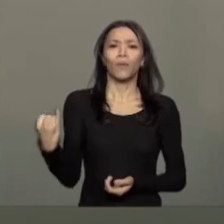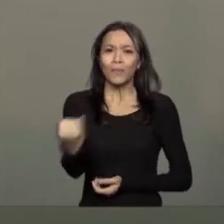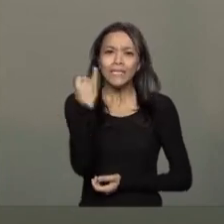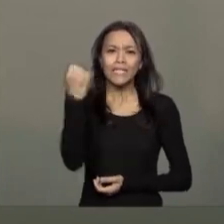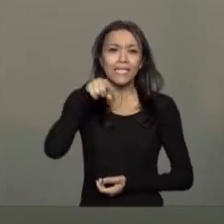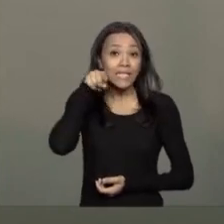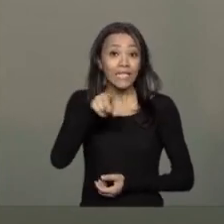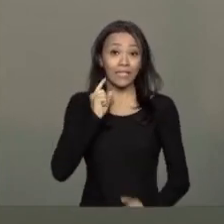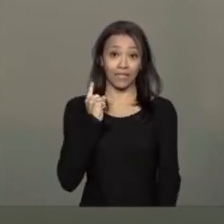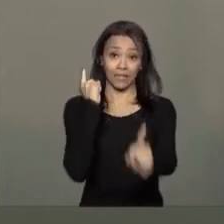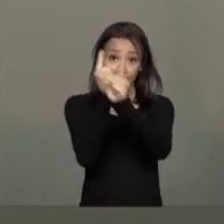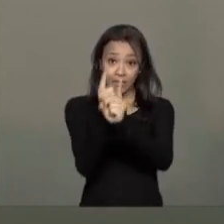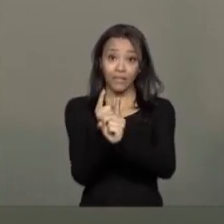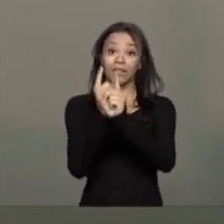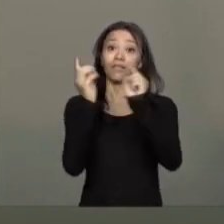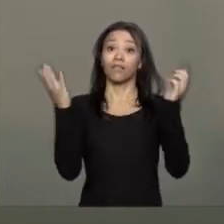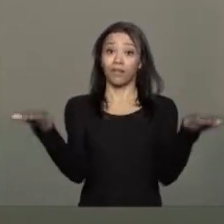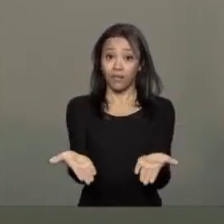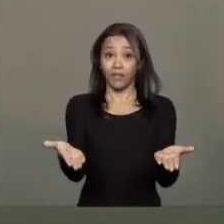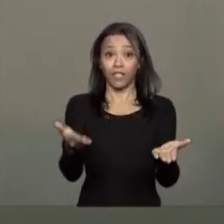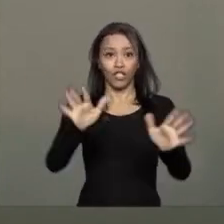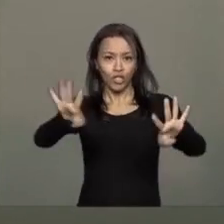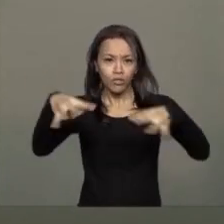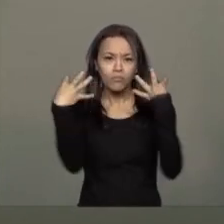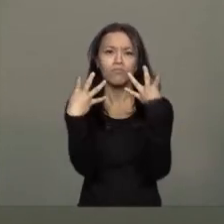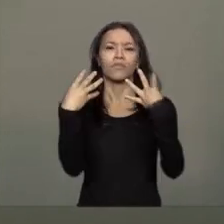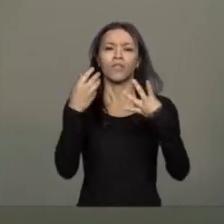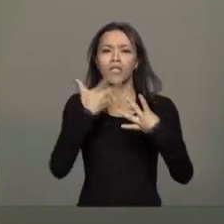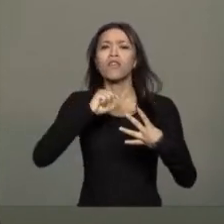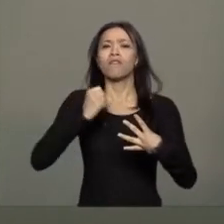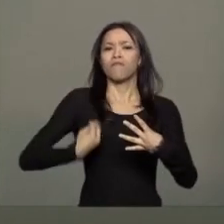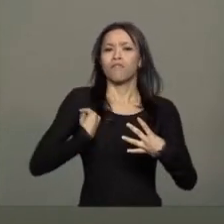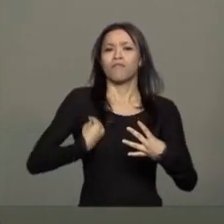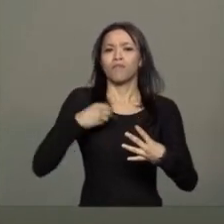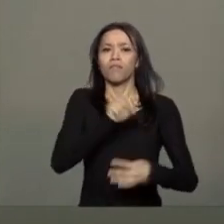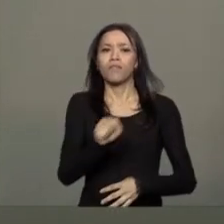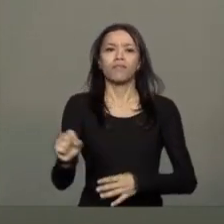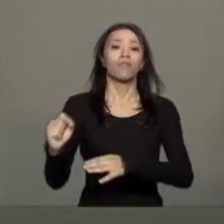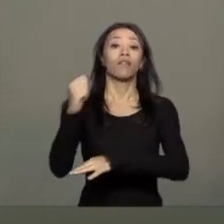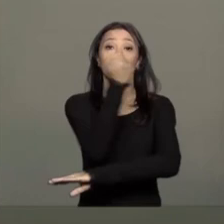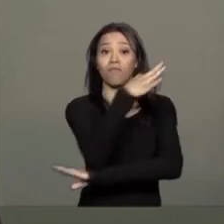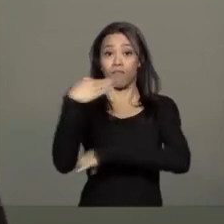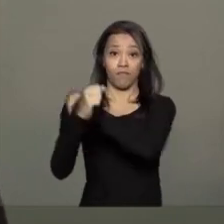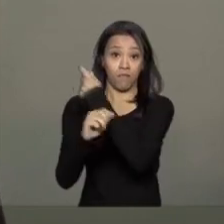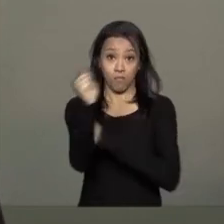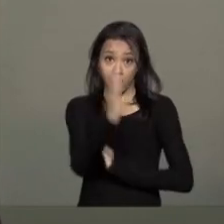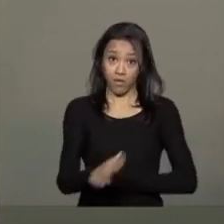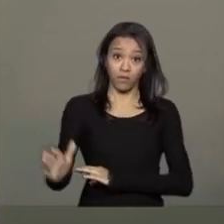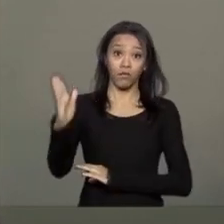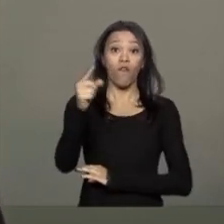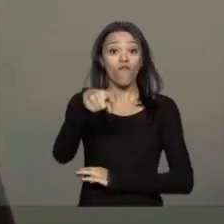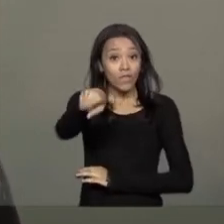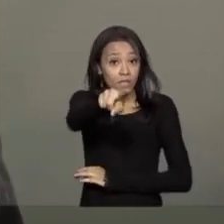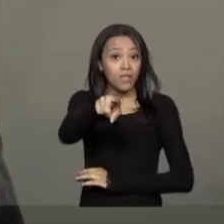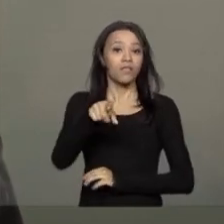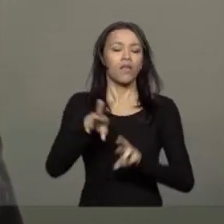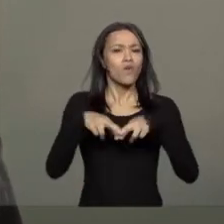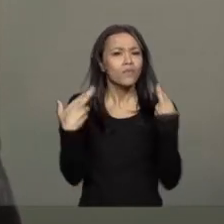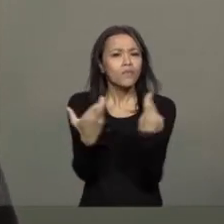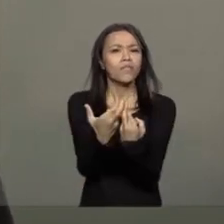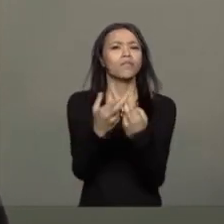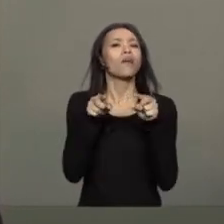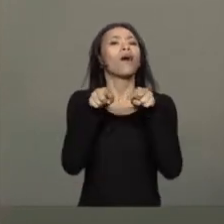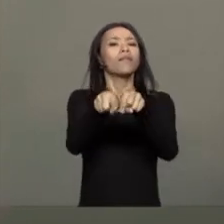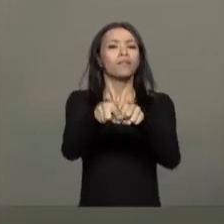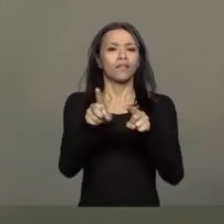importância desse terceiro chamado dos povos da floresta para todo o Brasil vocês reunidos